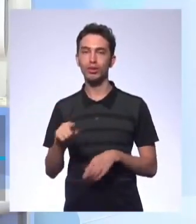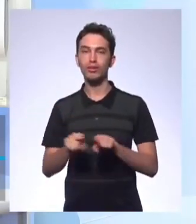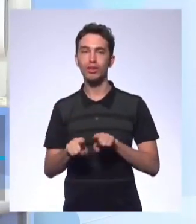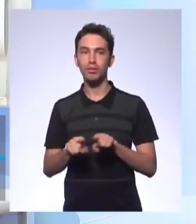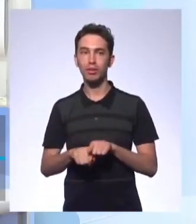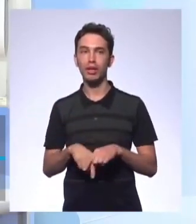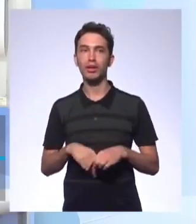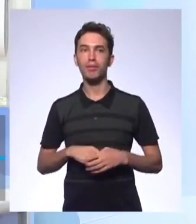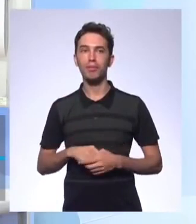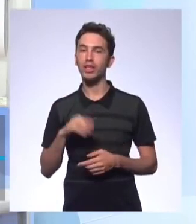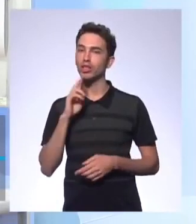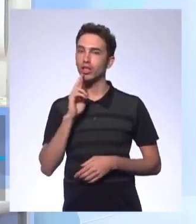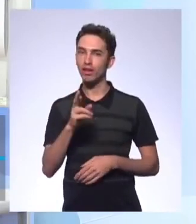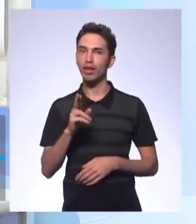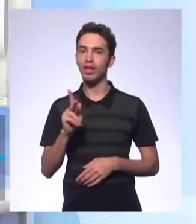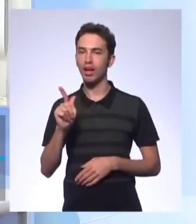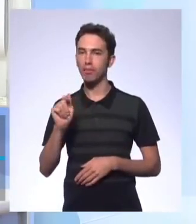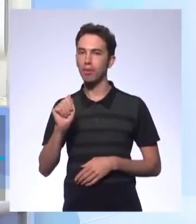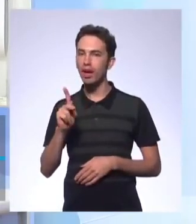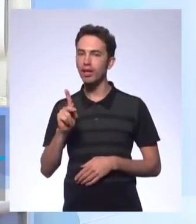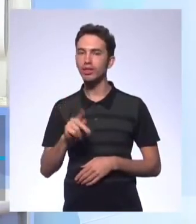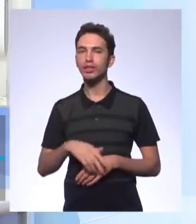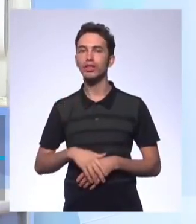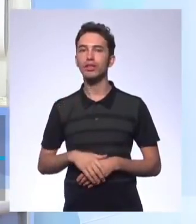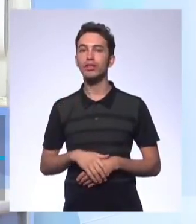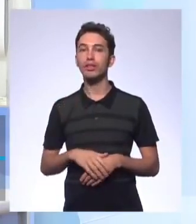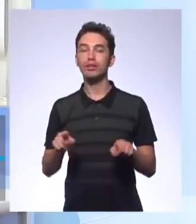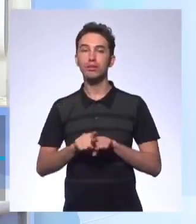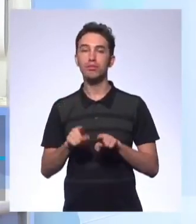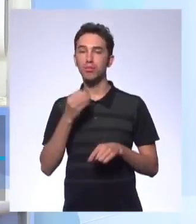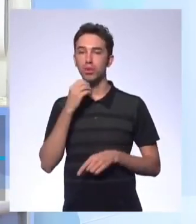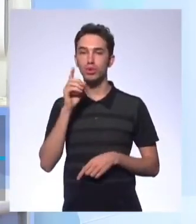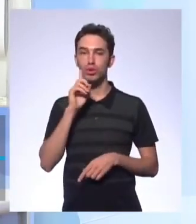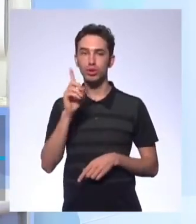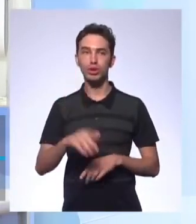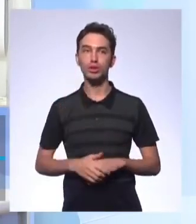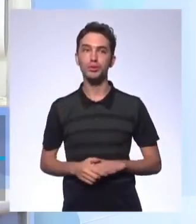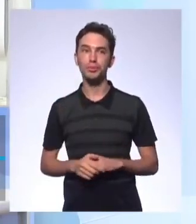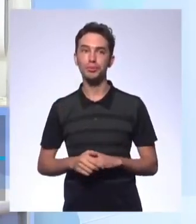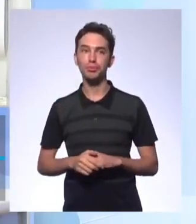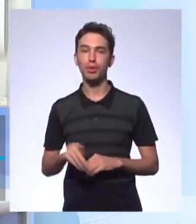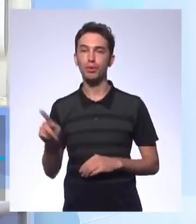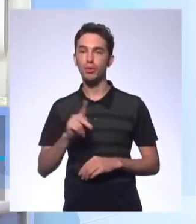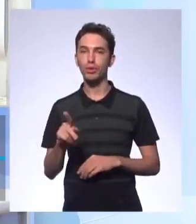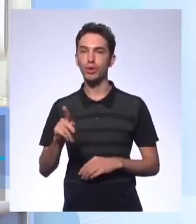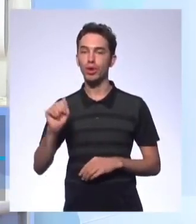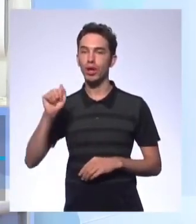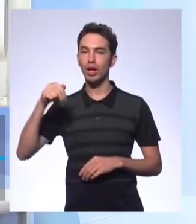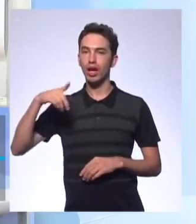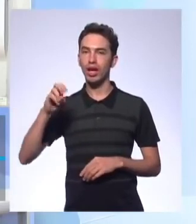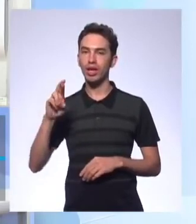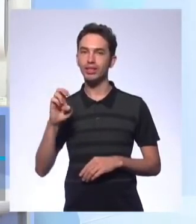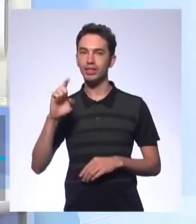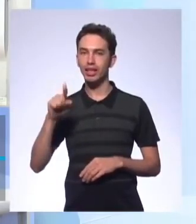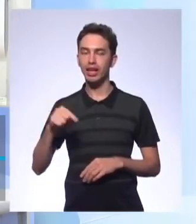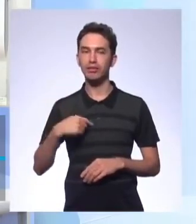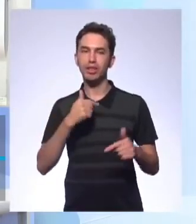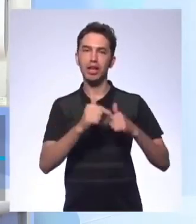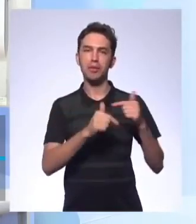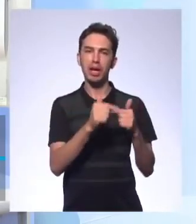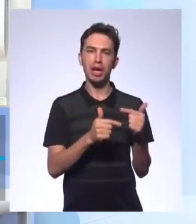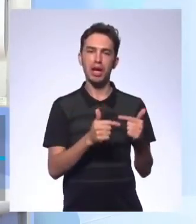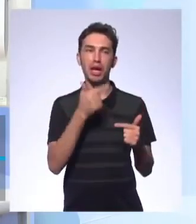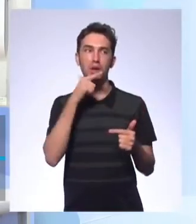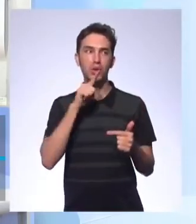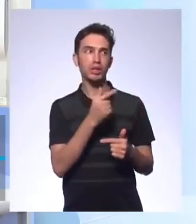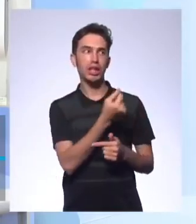Professora, então, a página eu já informei. Bom dia. Ó, pro André Paulo, trabalhar, fazer coisas para ganhar dinheiro.